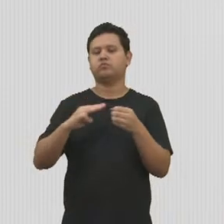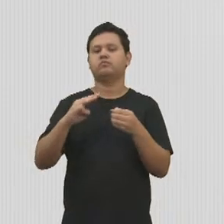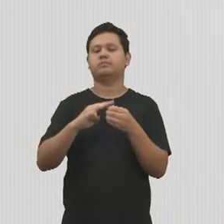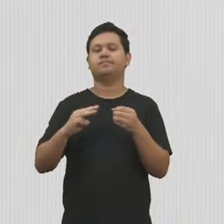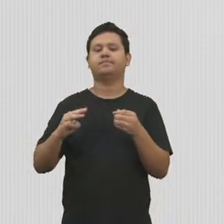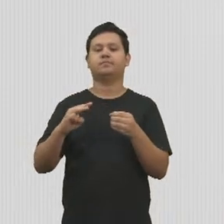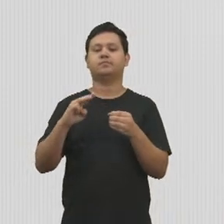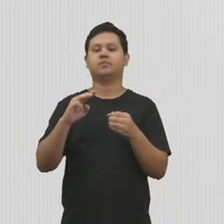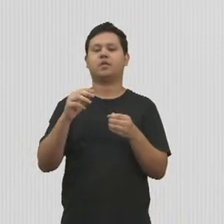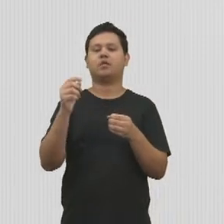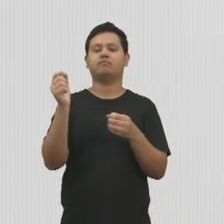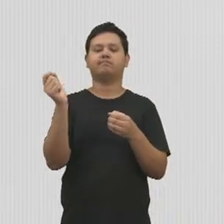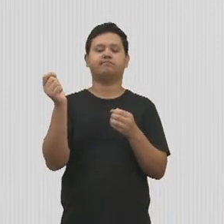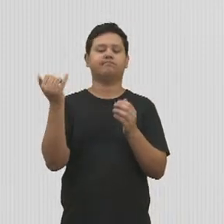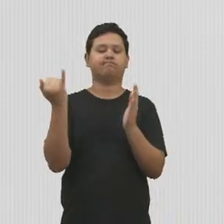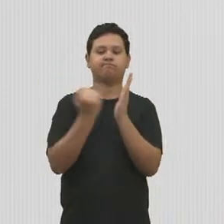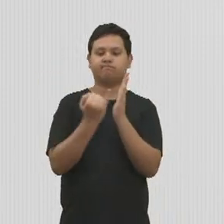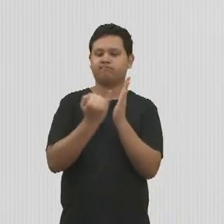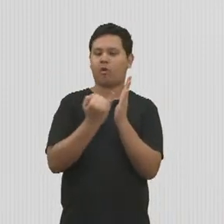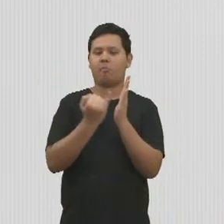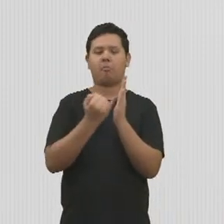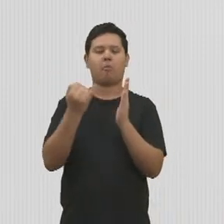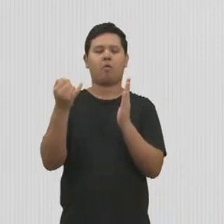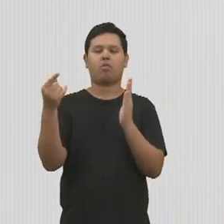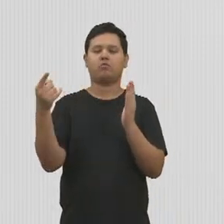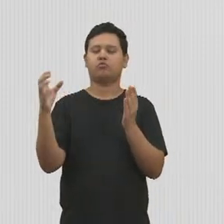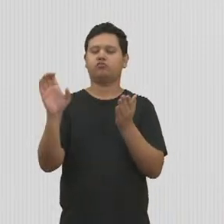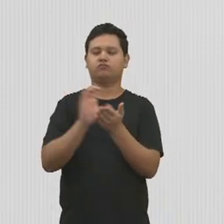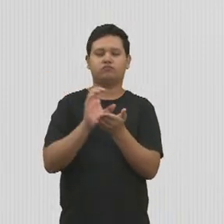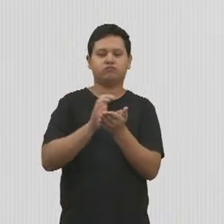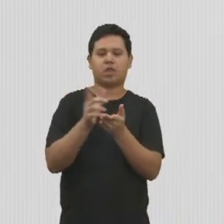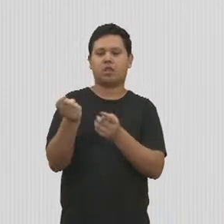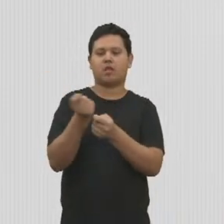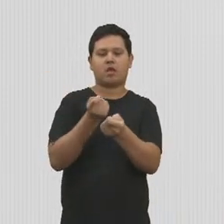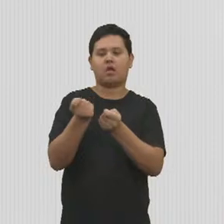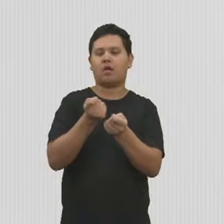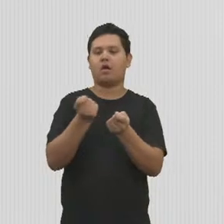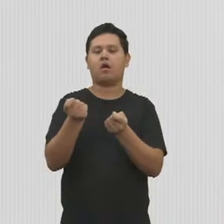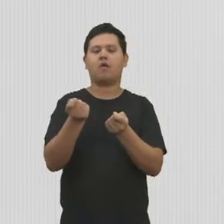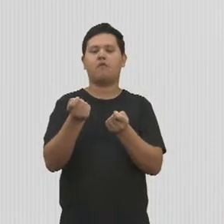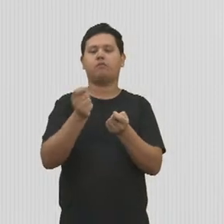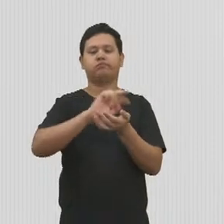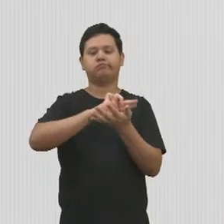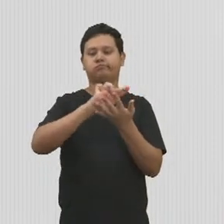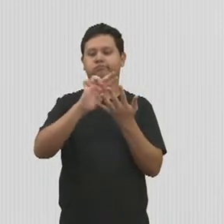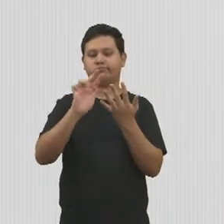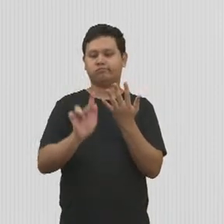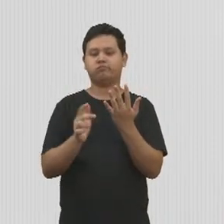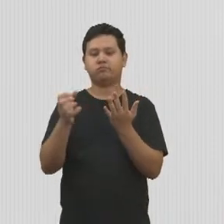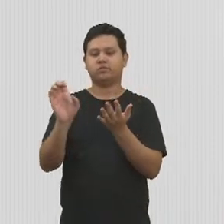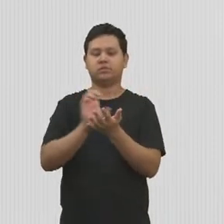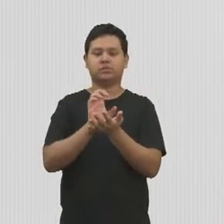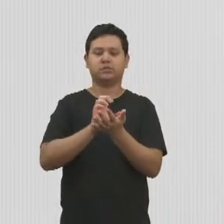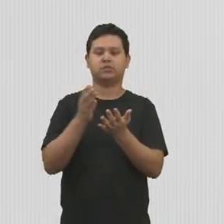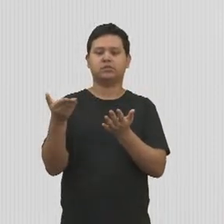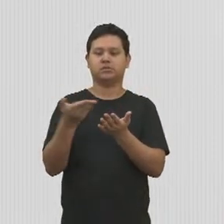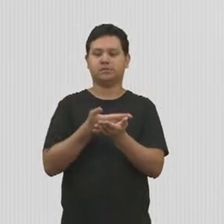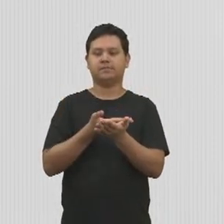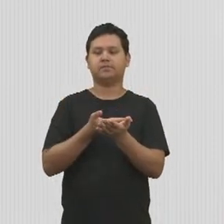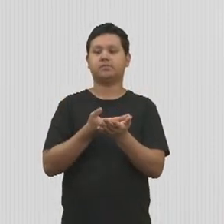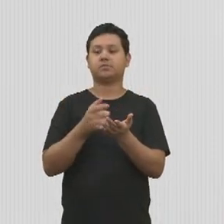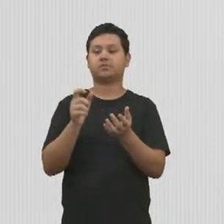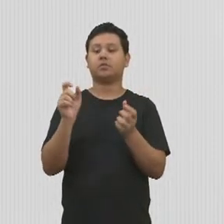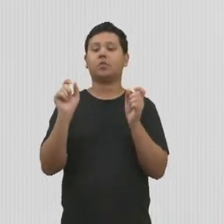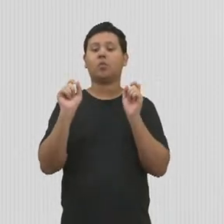de impostos, taxas, contribuições e transferências. E dessa